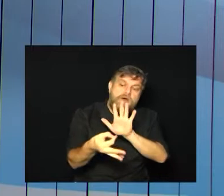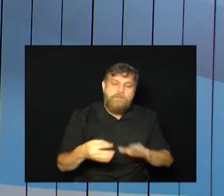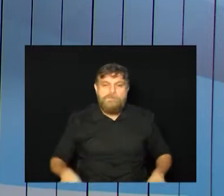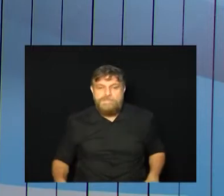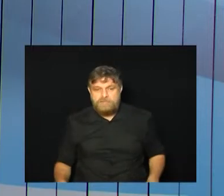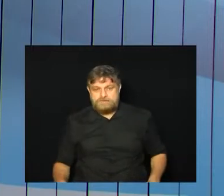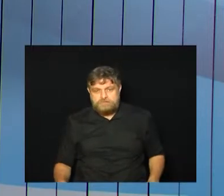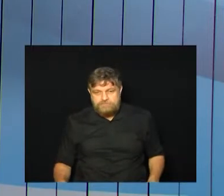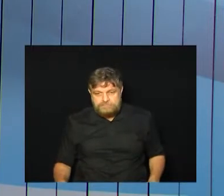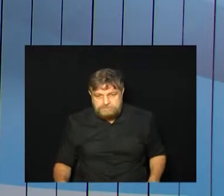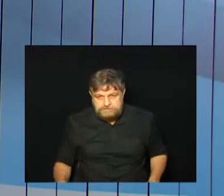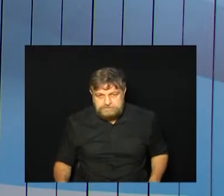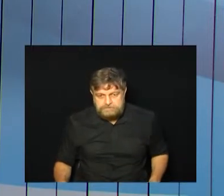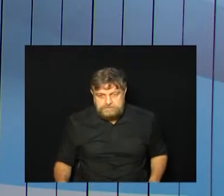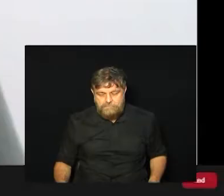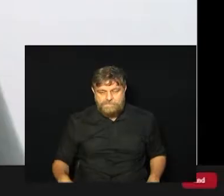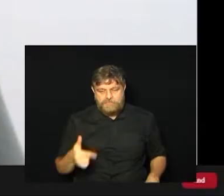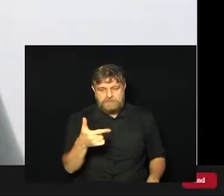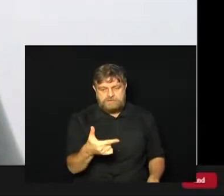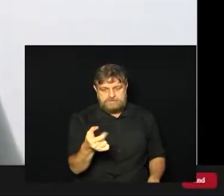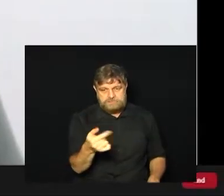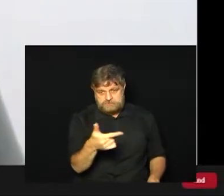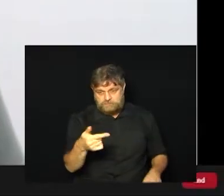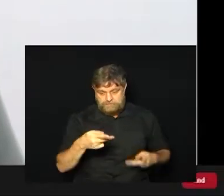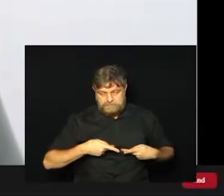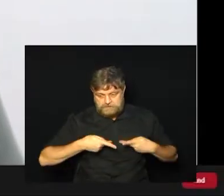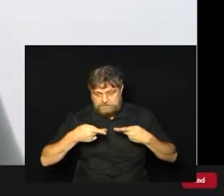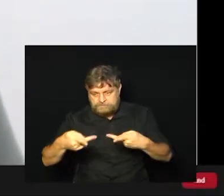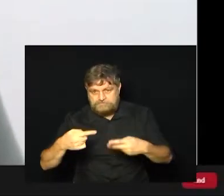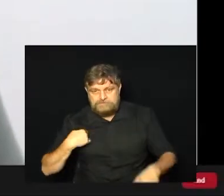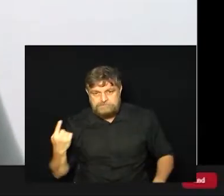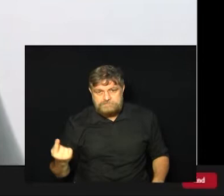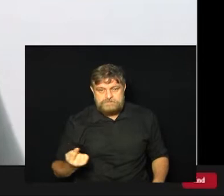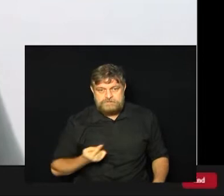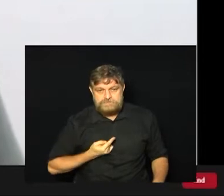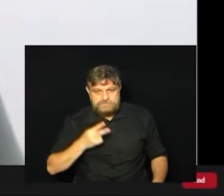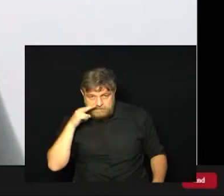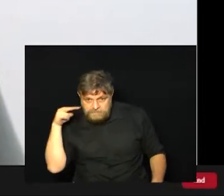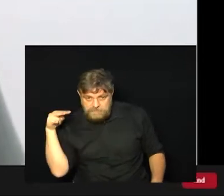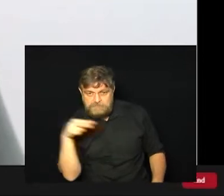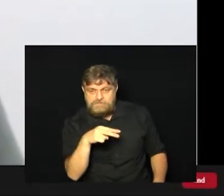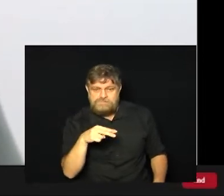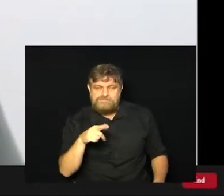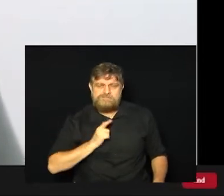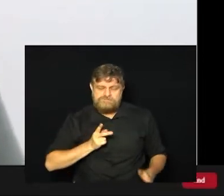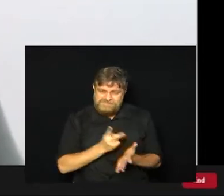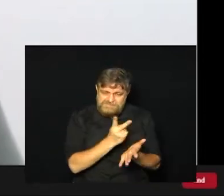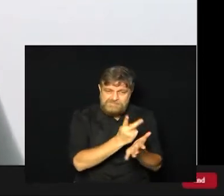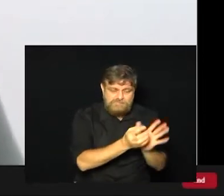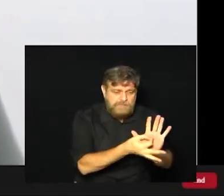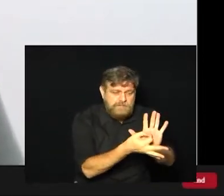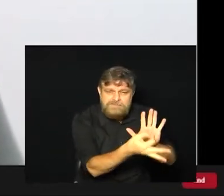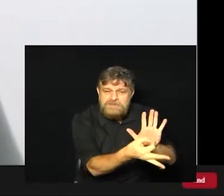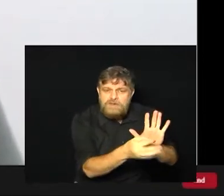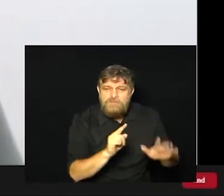Olha, eu acho que o convite para 2022 continuar olhando para o propósito. Sabe? Eu sigo essa bandeira faz